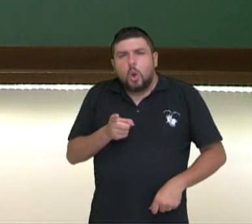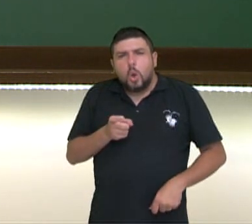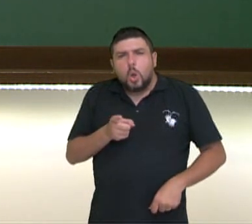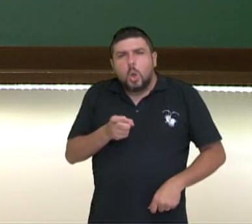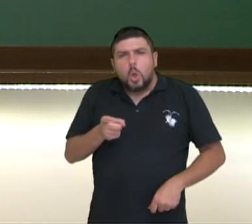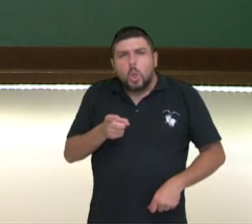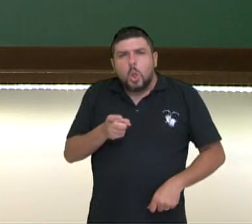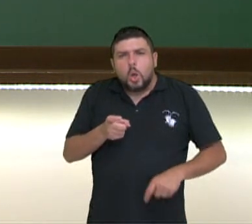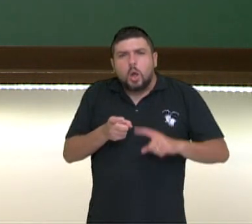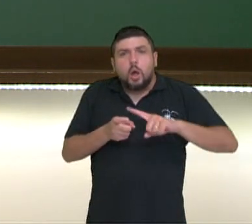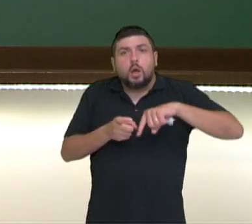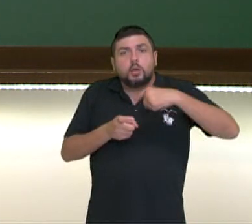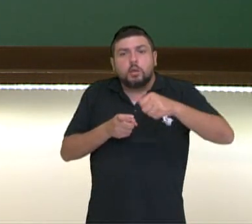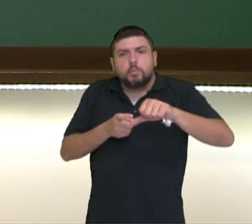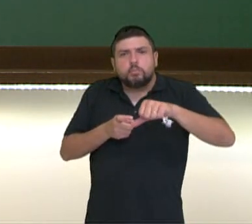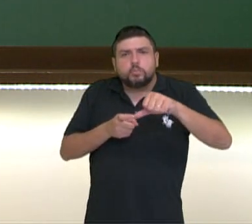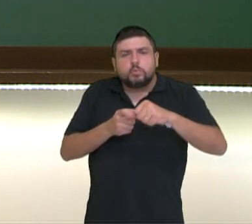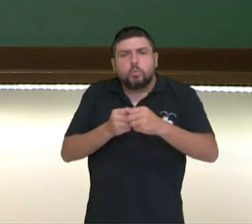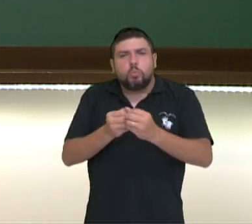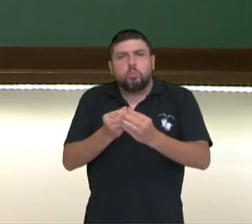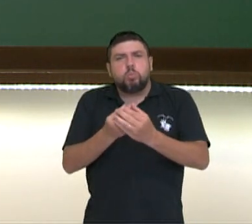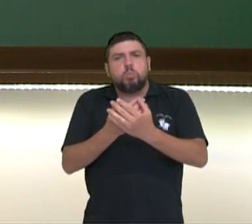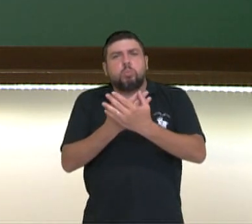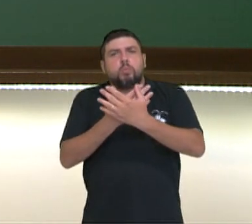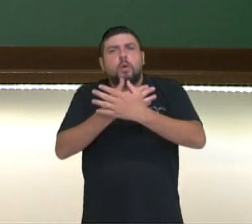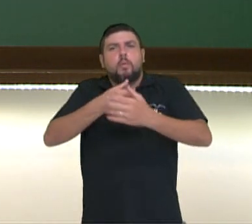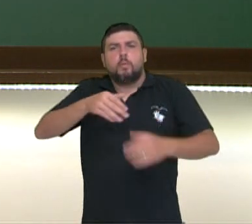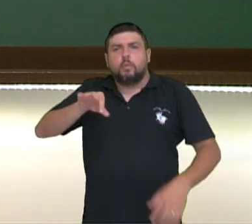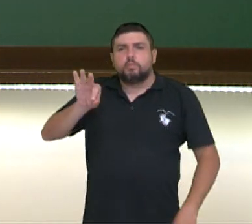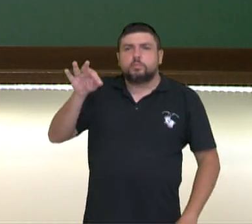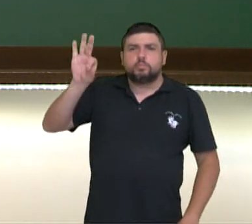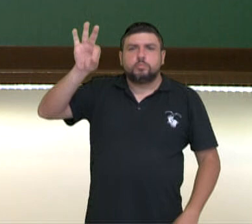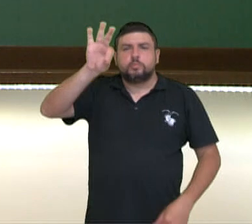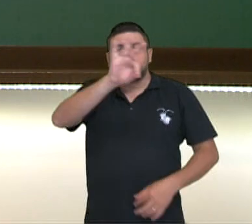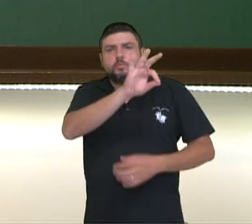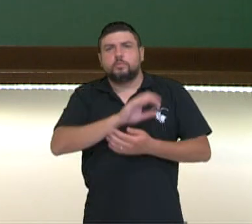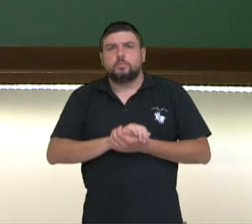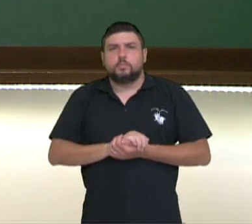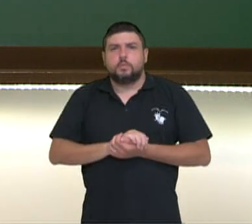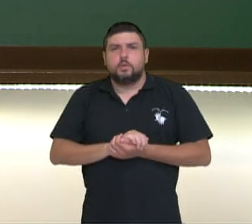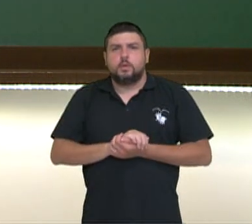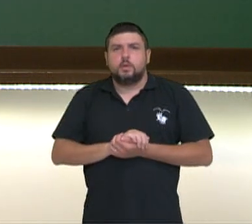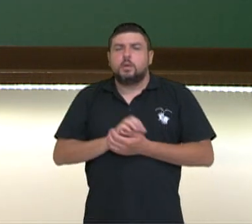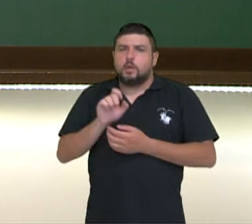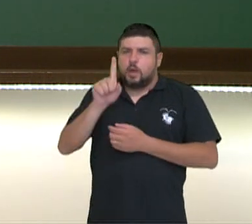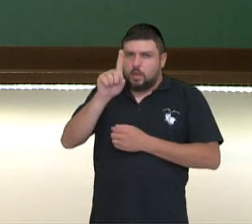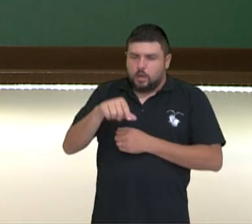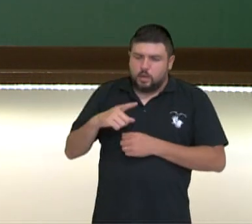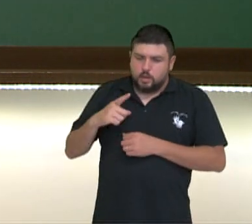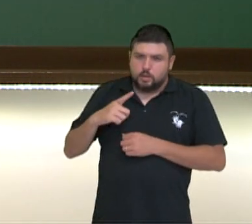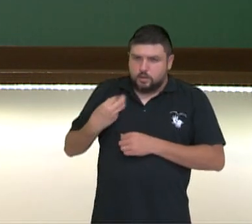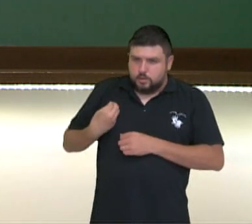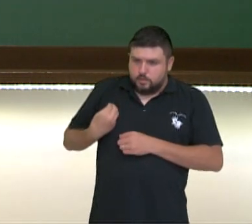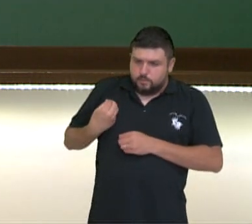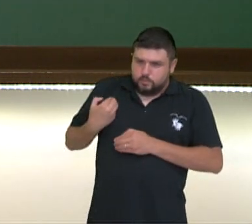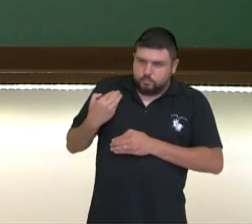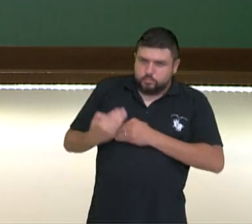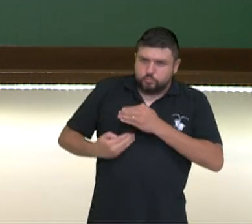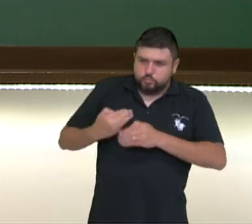estágio de adulto, que é o estágio reprodutivo. Belezinha? Então o holometábulo é aquele que passa por